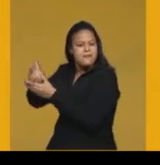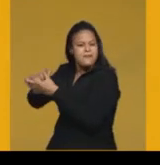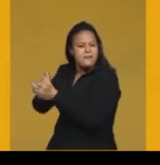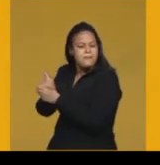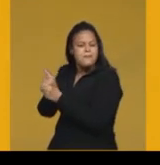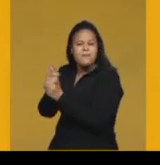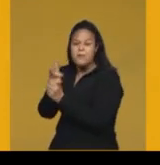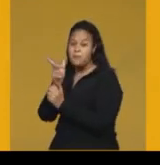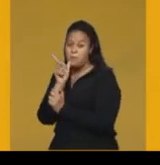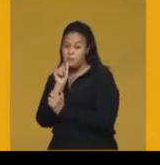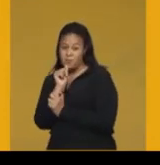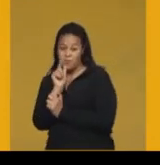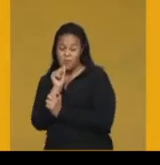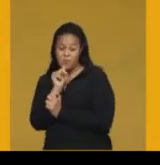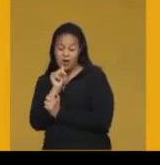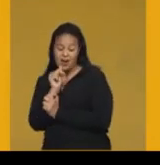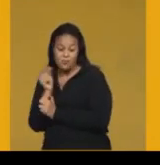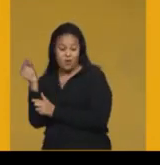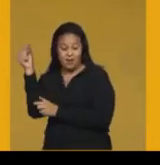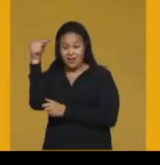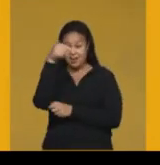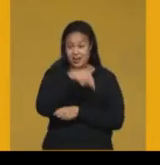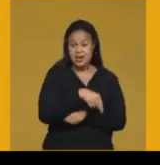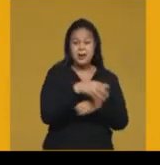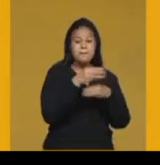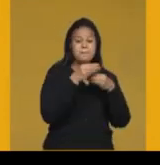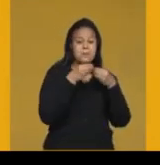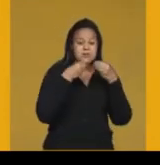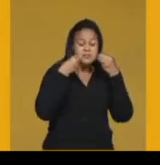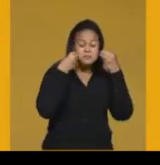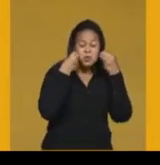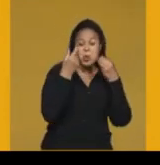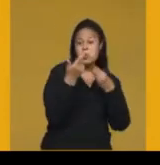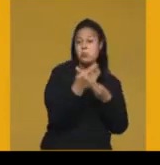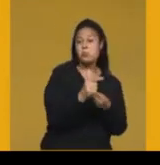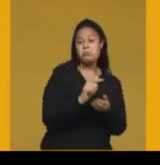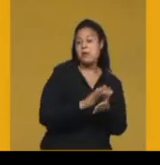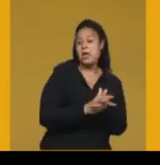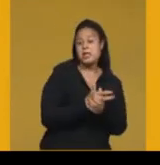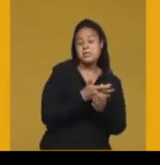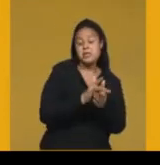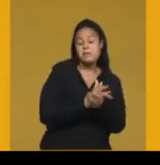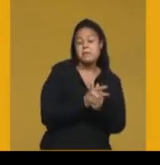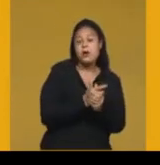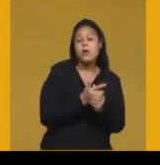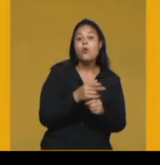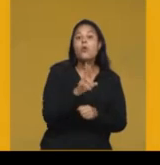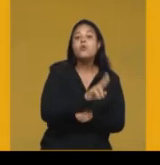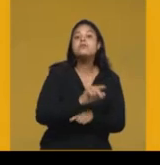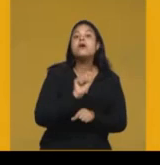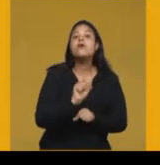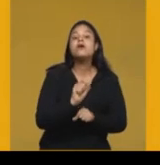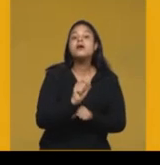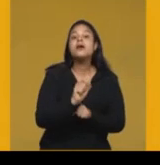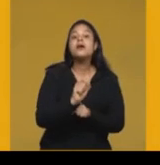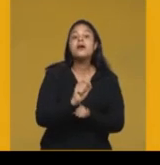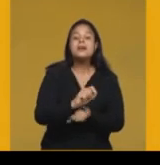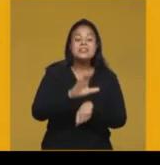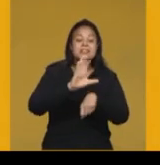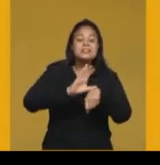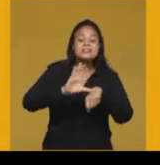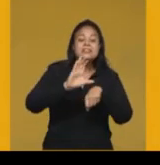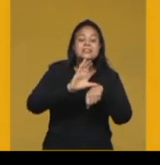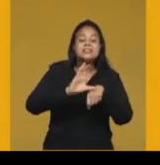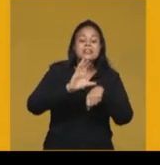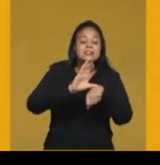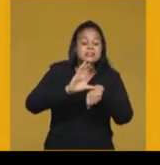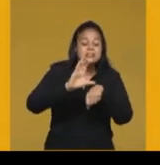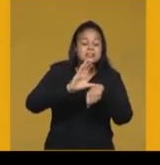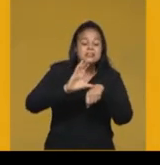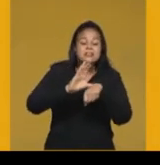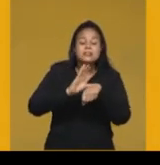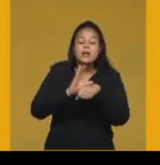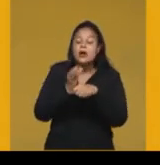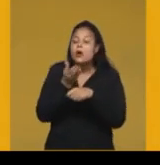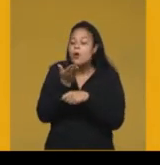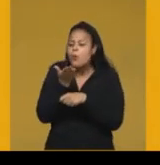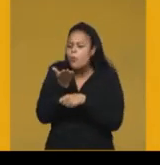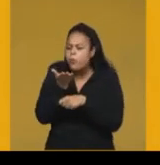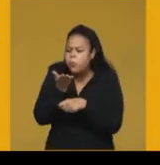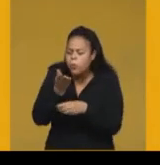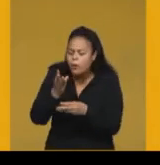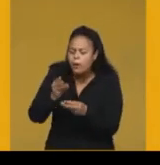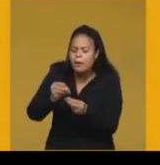sabão, aqui quem não tem sabão usa cinza. Isso ajuda a estender a...